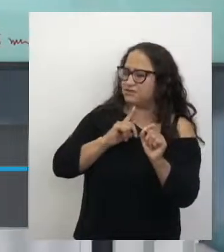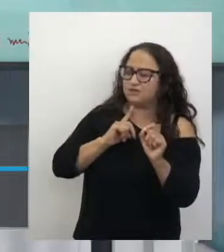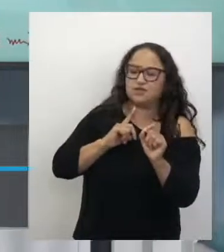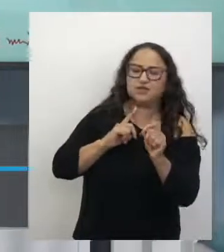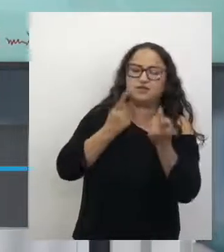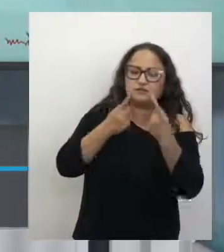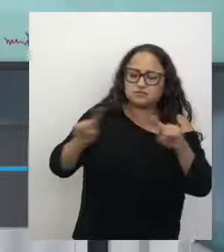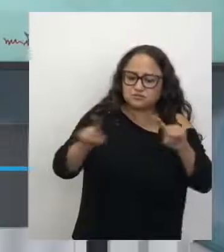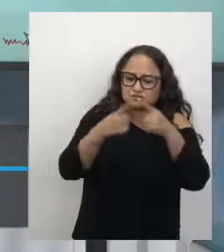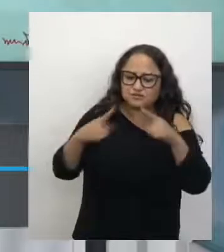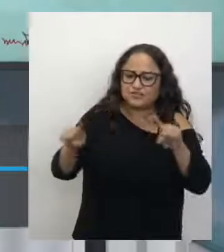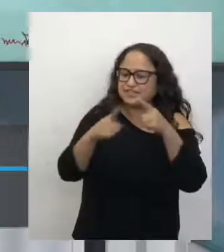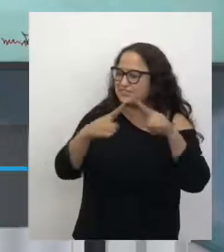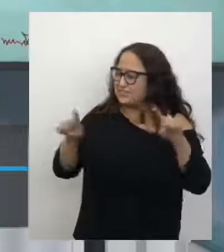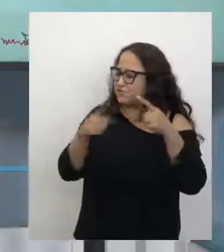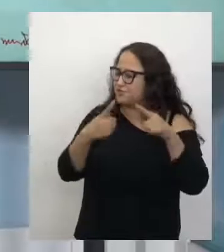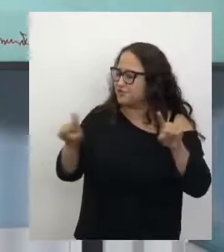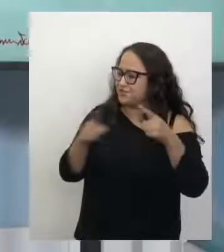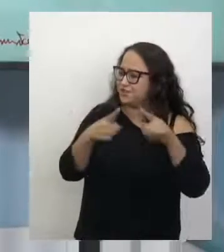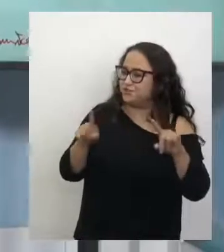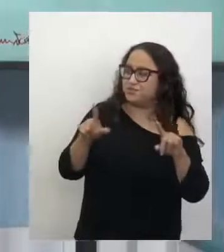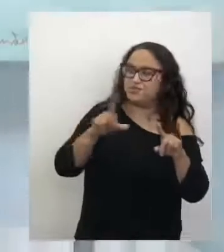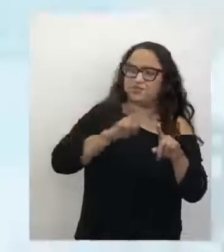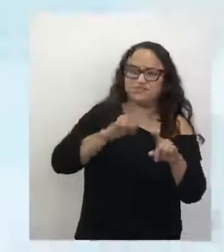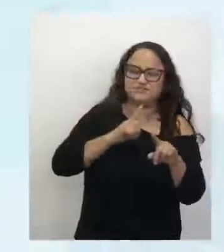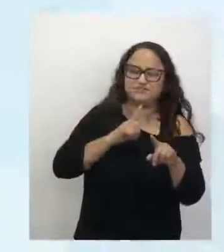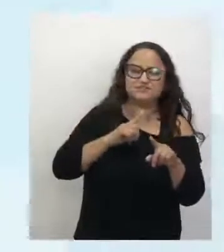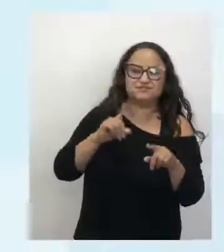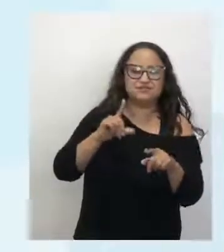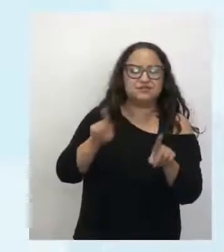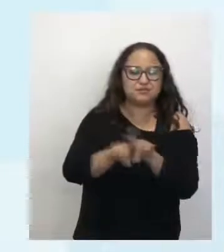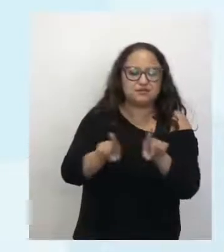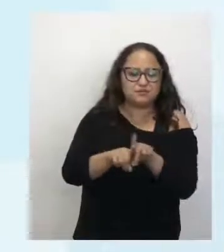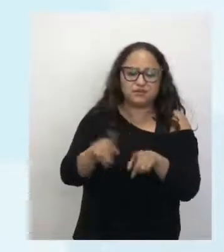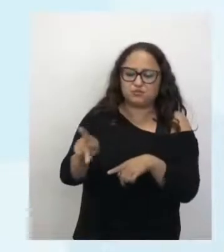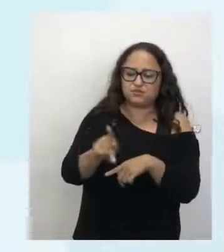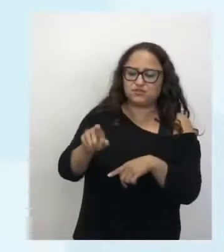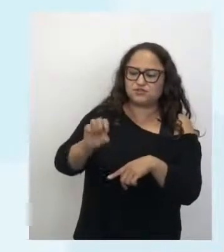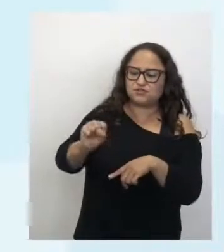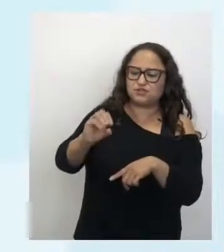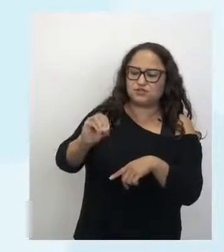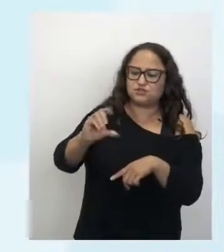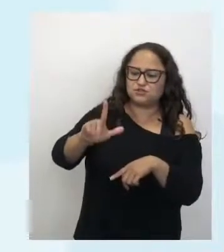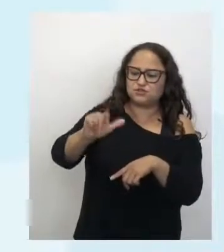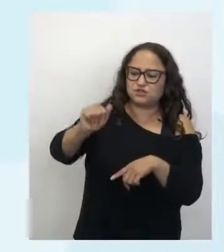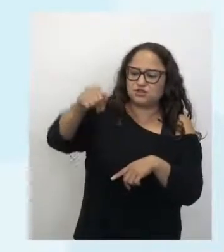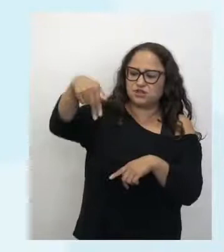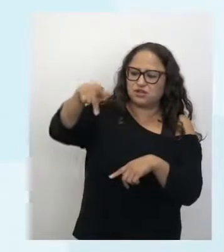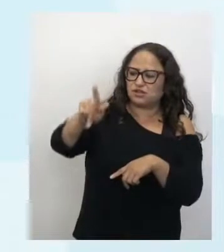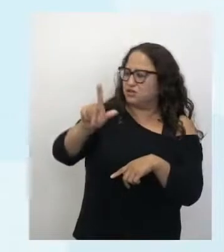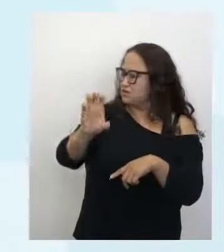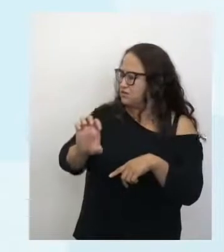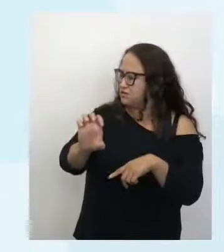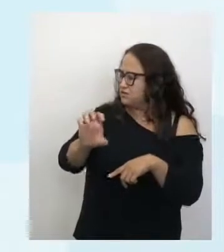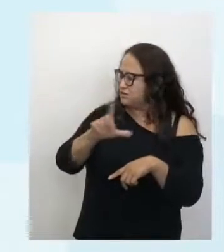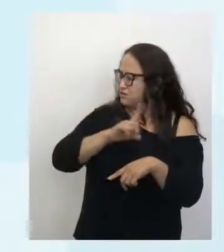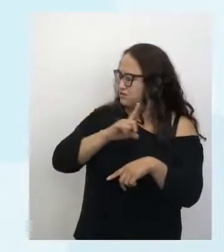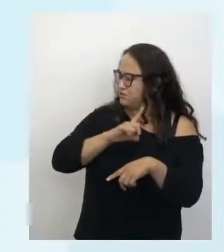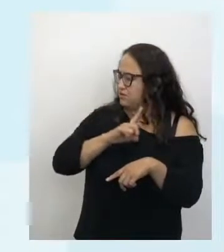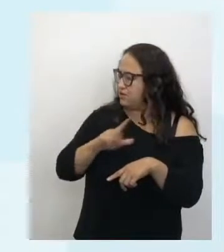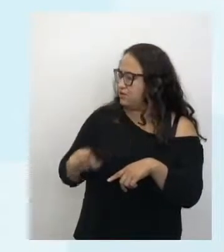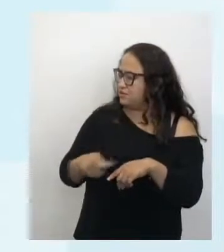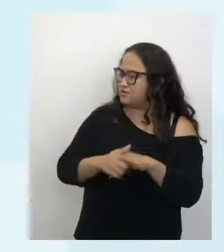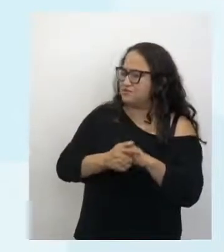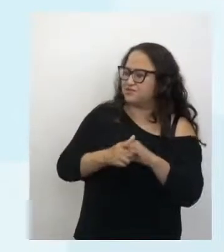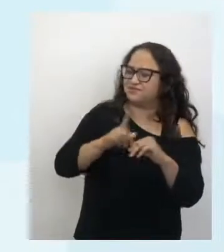instrumentos musicais, tá? O professor Lafayette e a professora Solange citaram ritmo, o professor Adilson as notas, o professor Jefferson